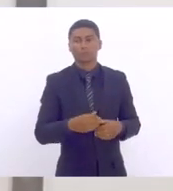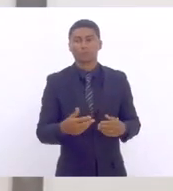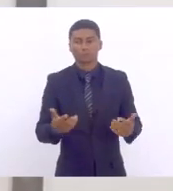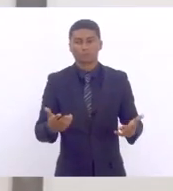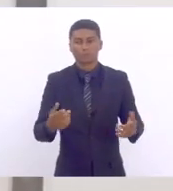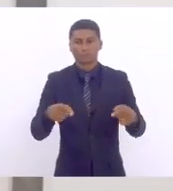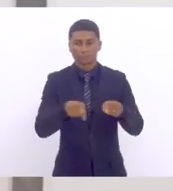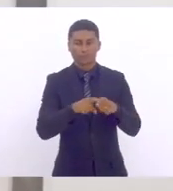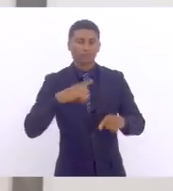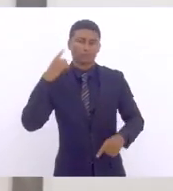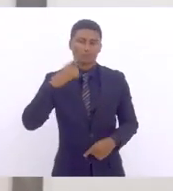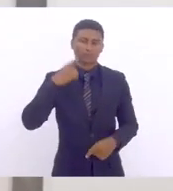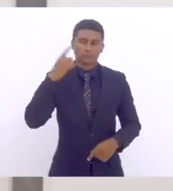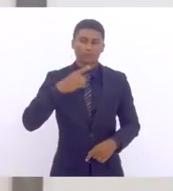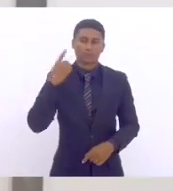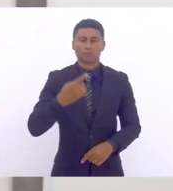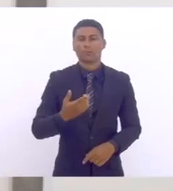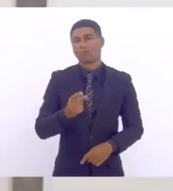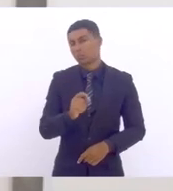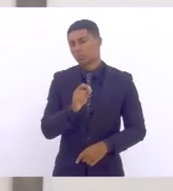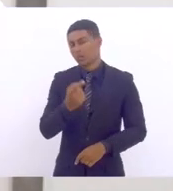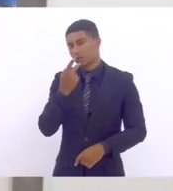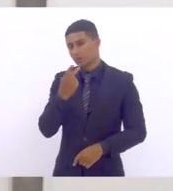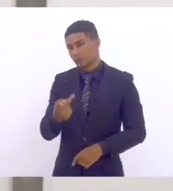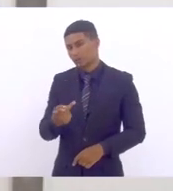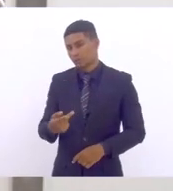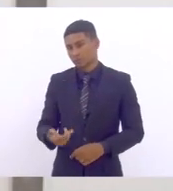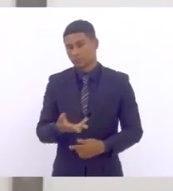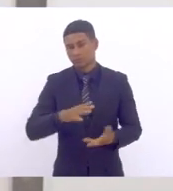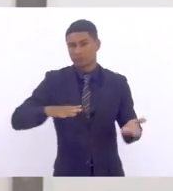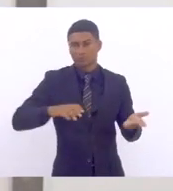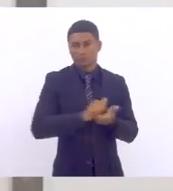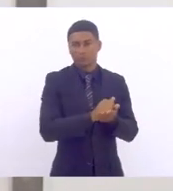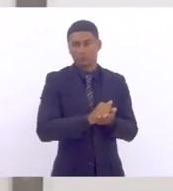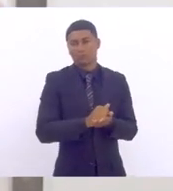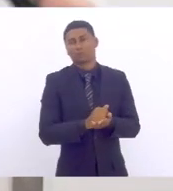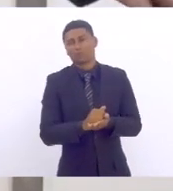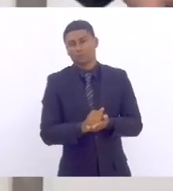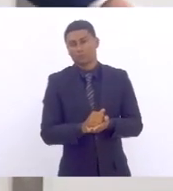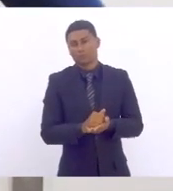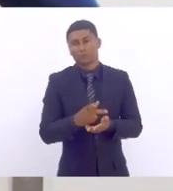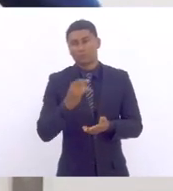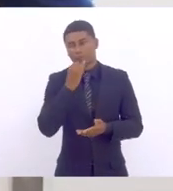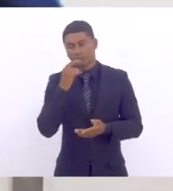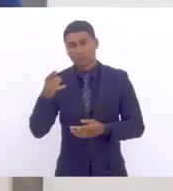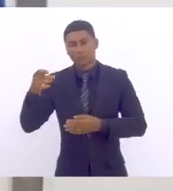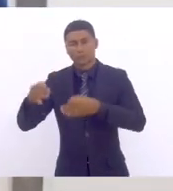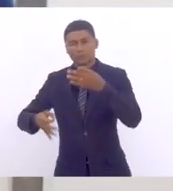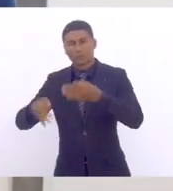pelo advogado Adida Muz, que essa inviolabilidade desse cadastro seja quebrada mediante uma ordem judicial.